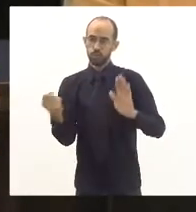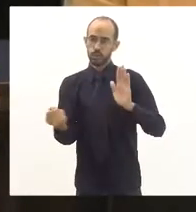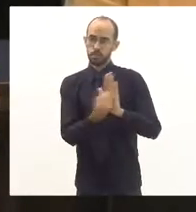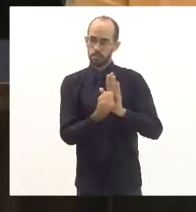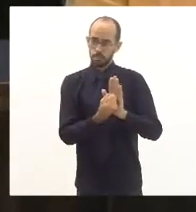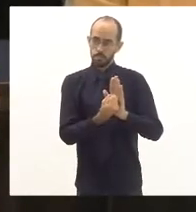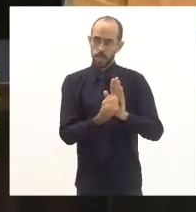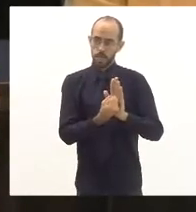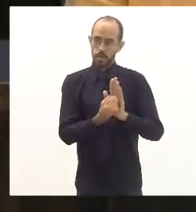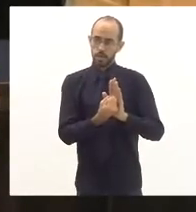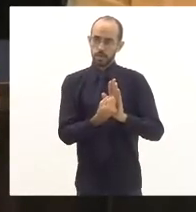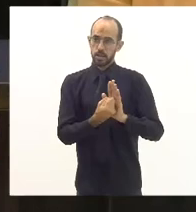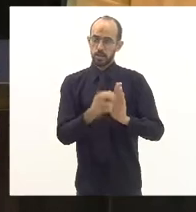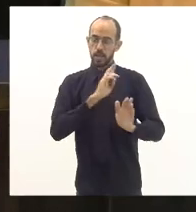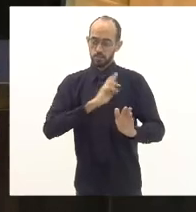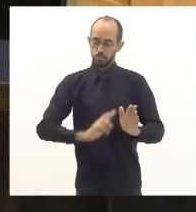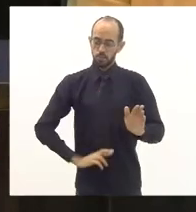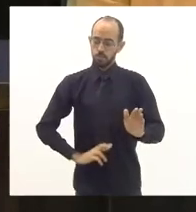republicano,